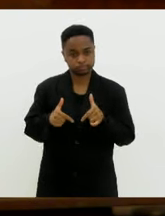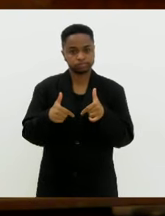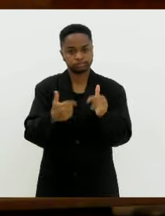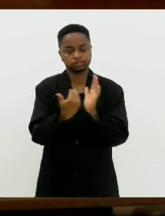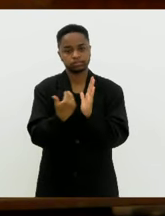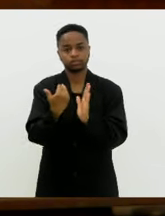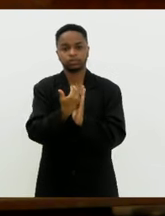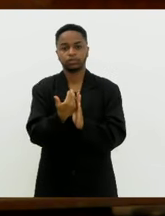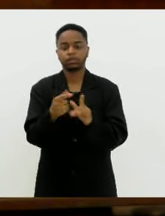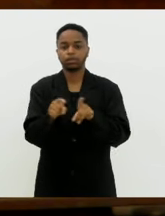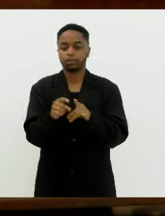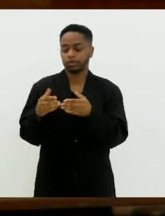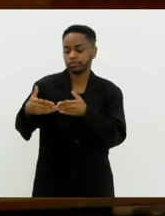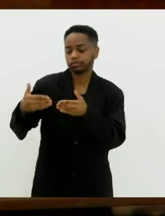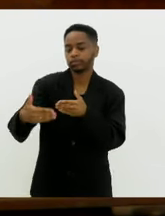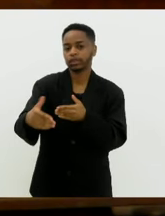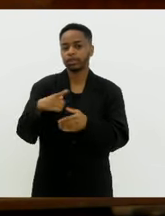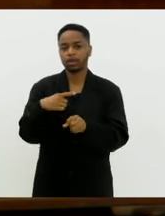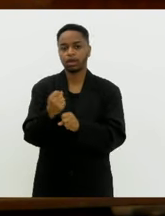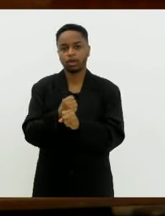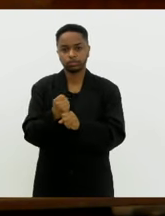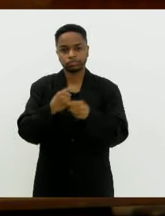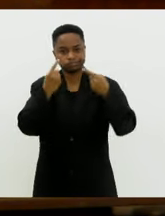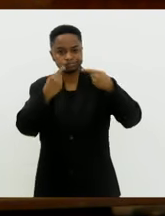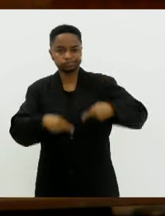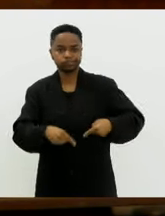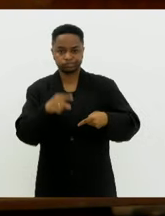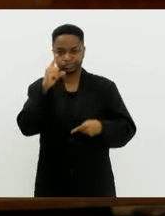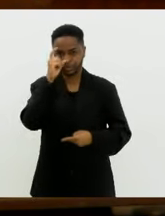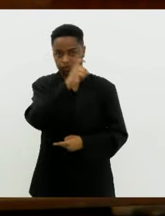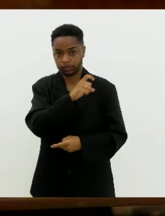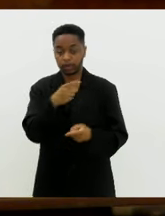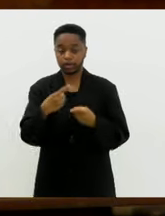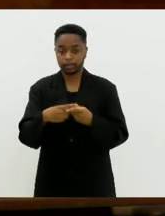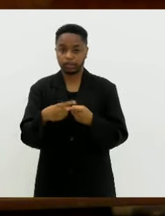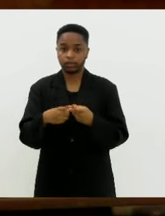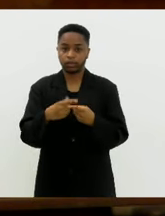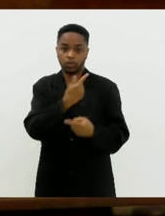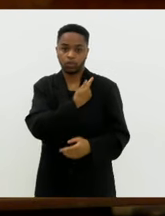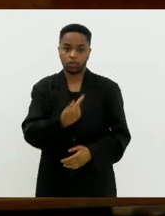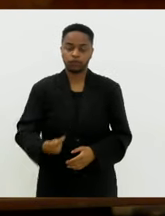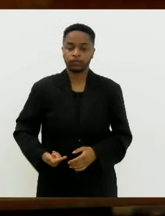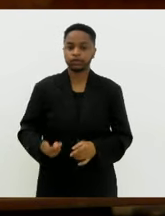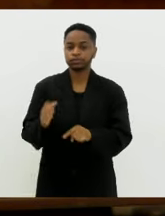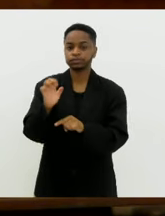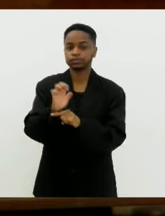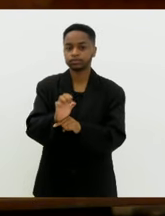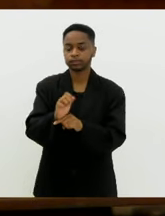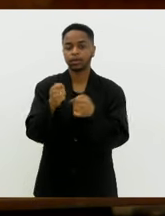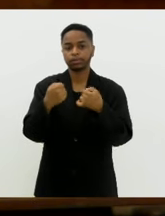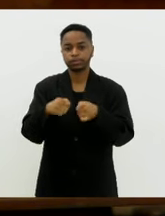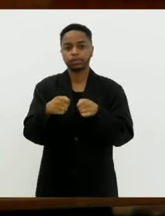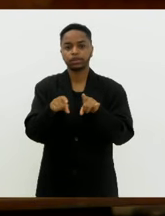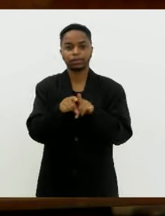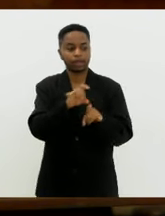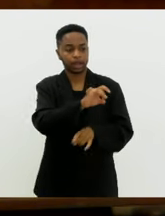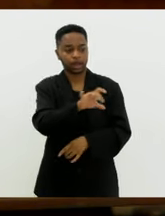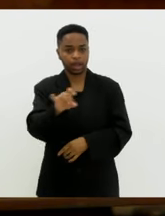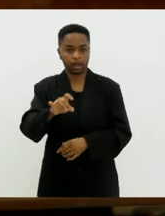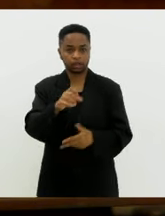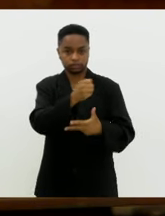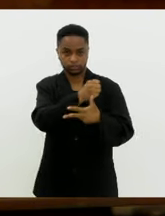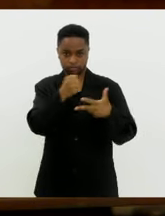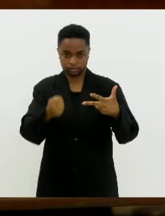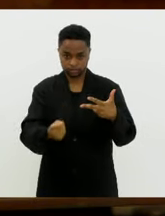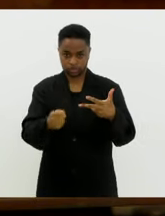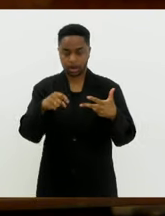Temos pela frente um ano desafiador, que exigirá do governo do Estado e também de cada poder constituído